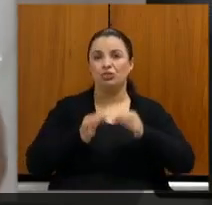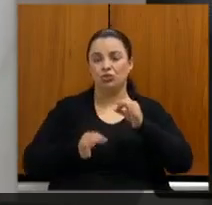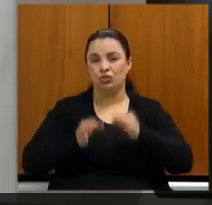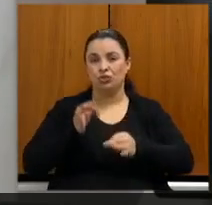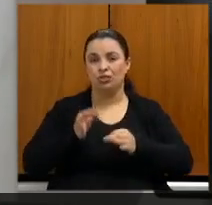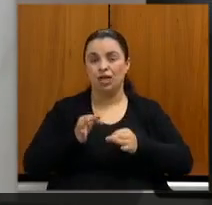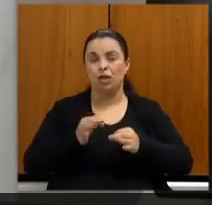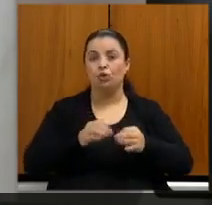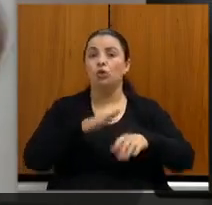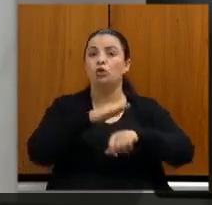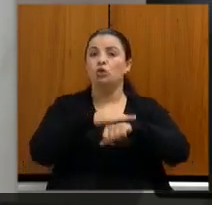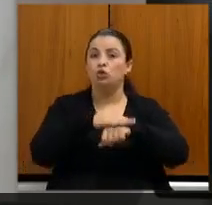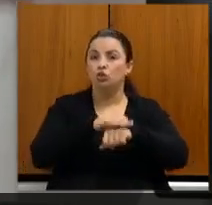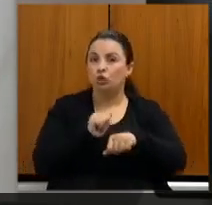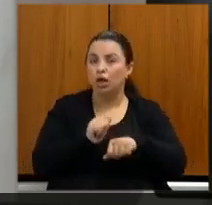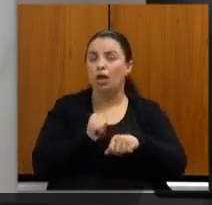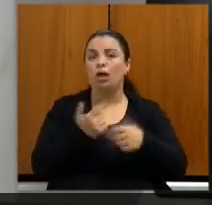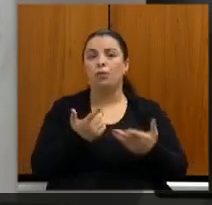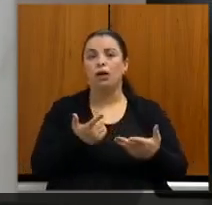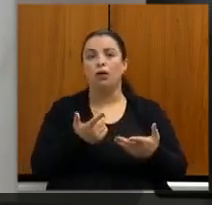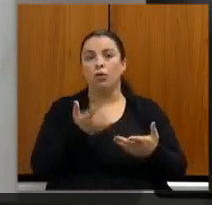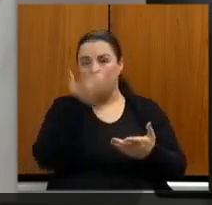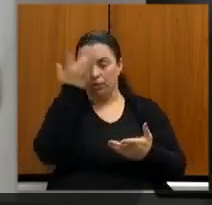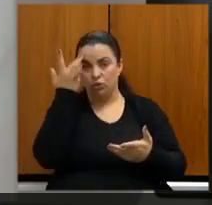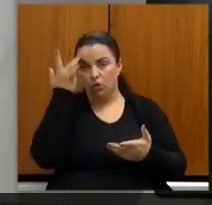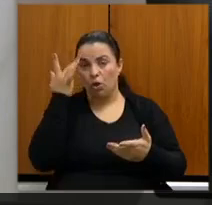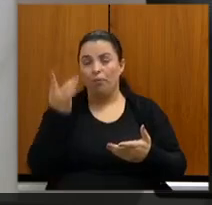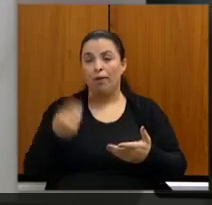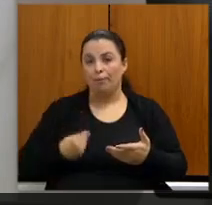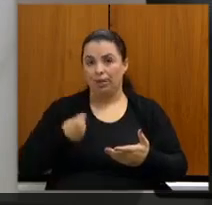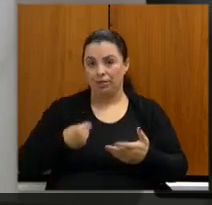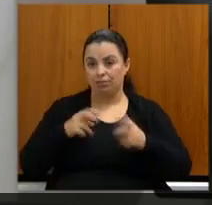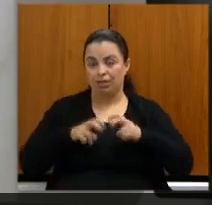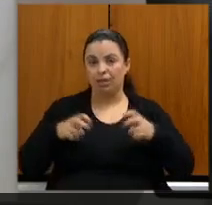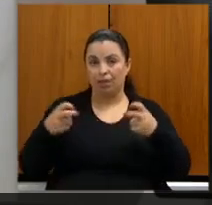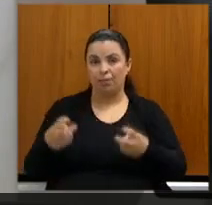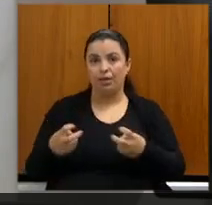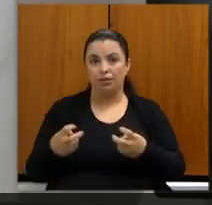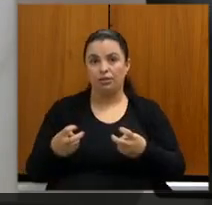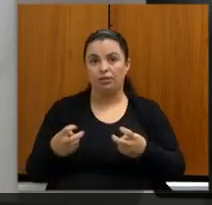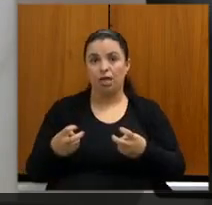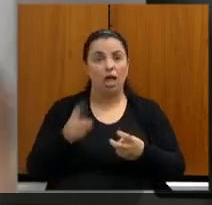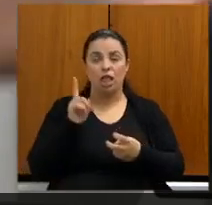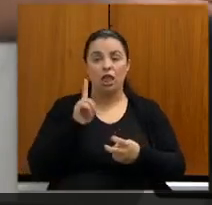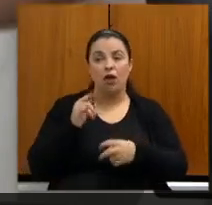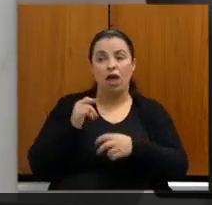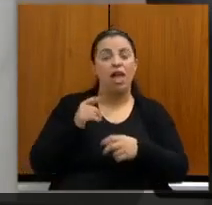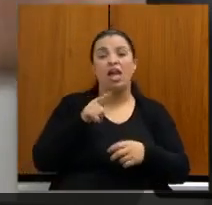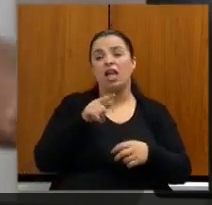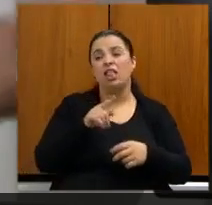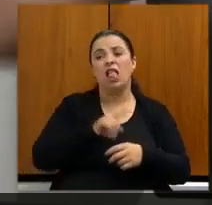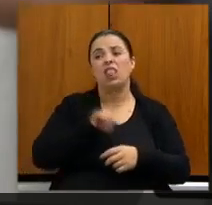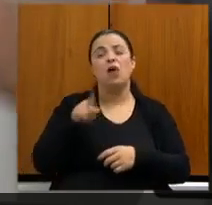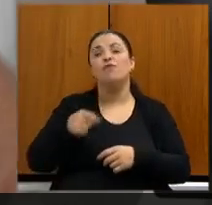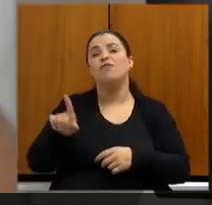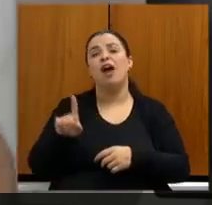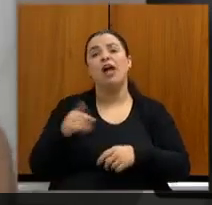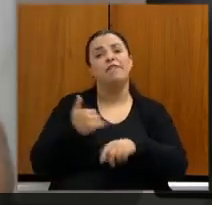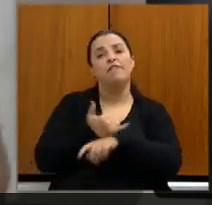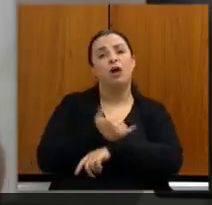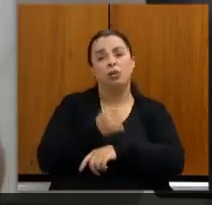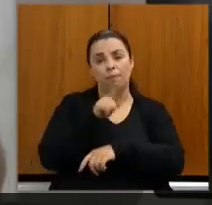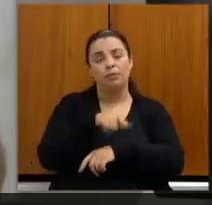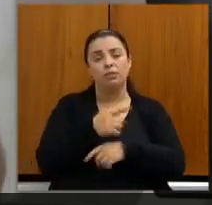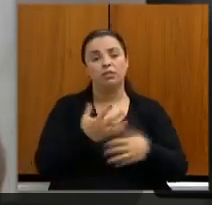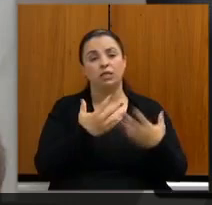íntima um uma pessoa para participar e se você não vai lá você tem que assumir aquilo não pode ser presidente Por